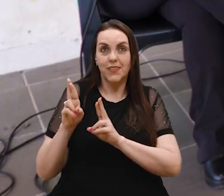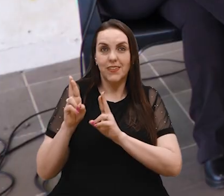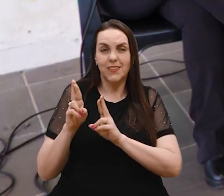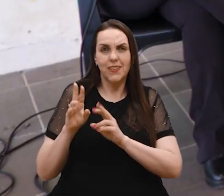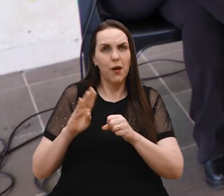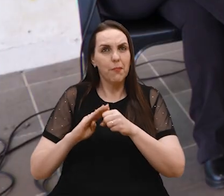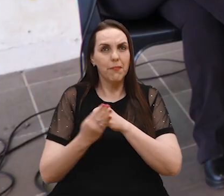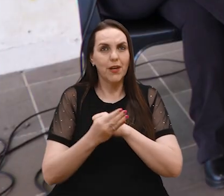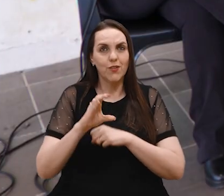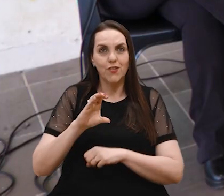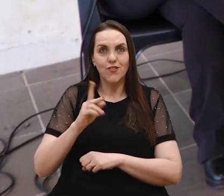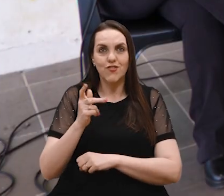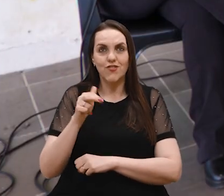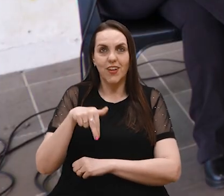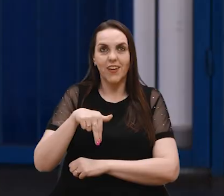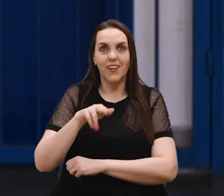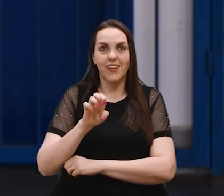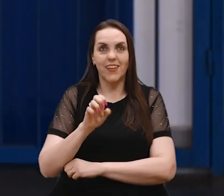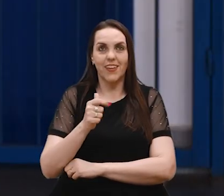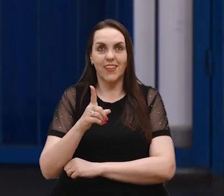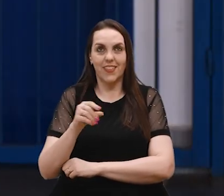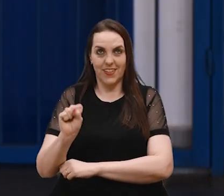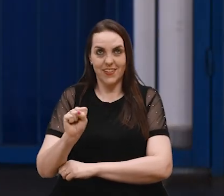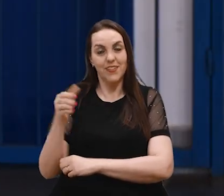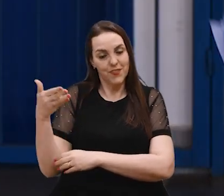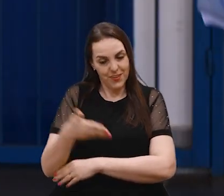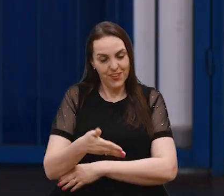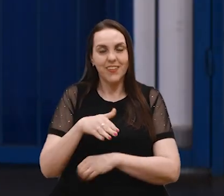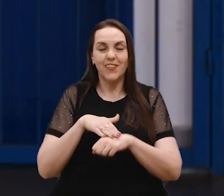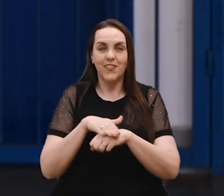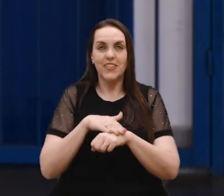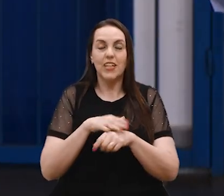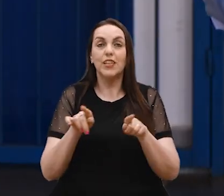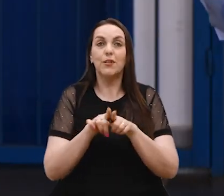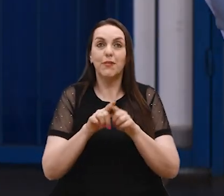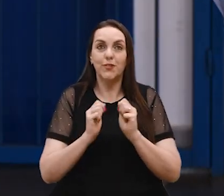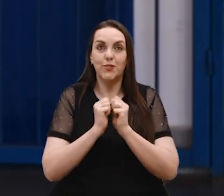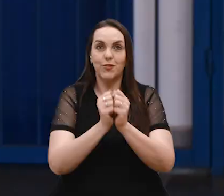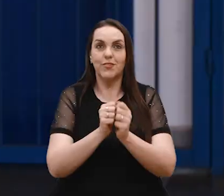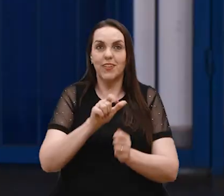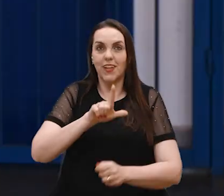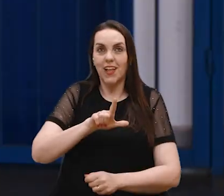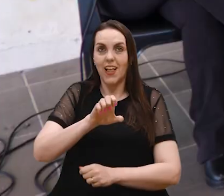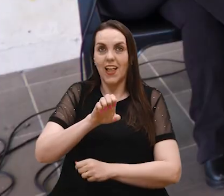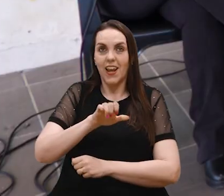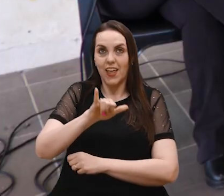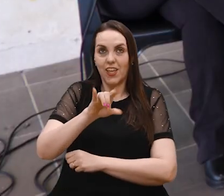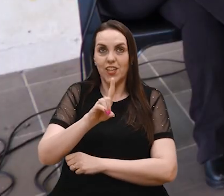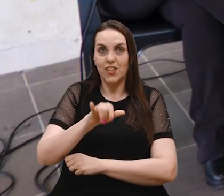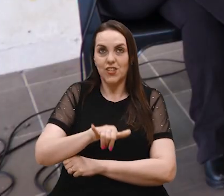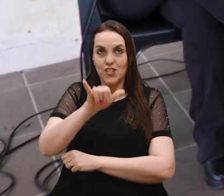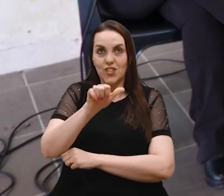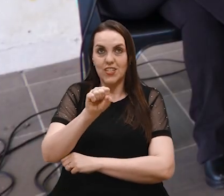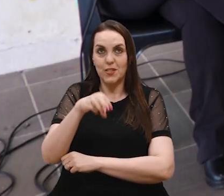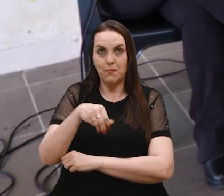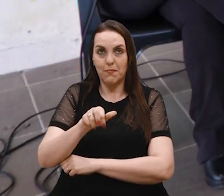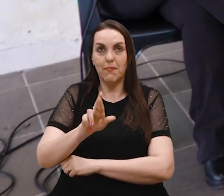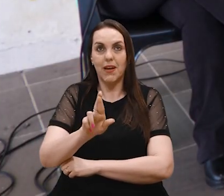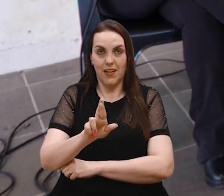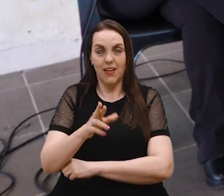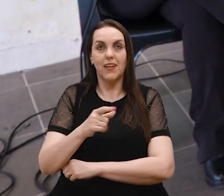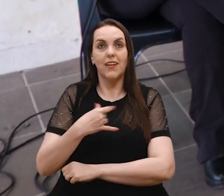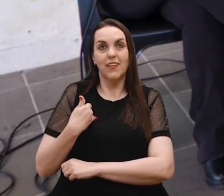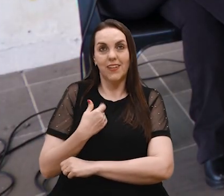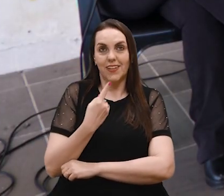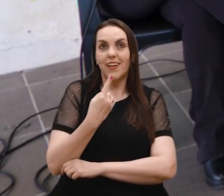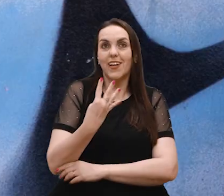fica lá no Charqueadas, mas veio aqui conversar com a gente. Também conosco a Leidismar Nazaré Sanches Gonzalez,